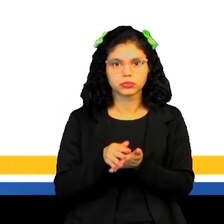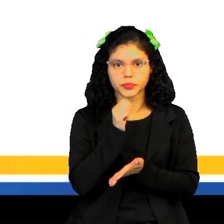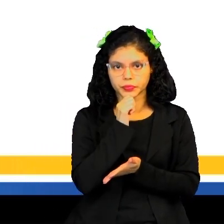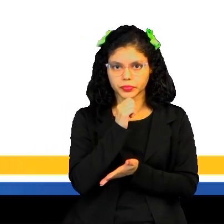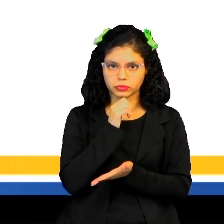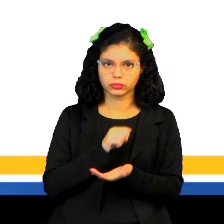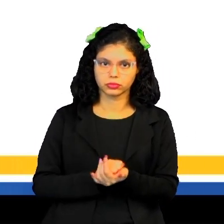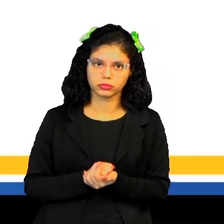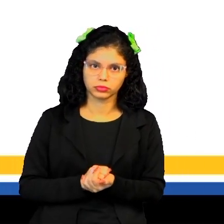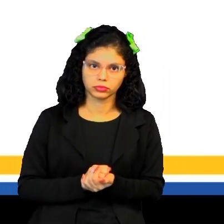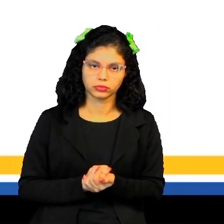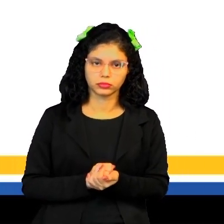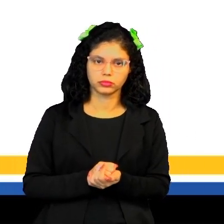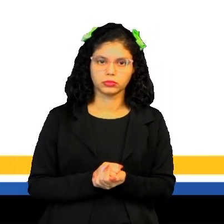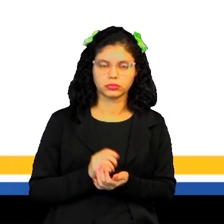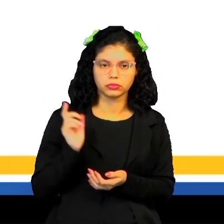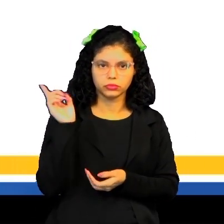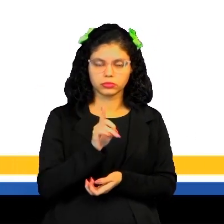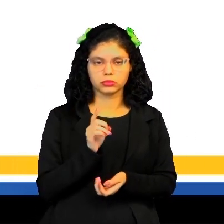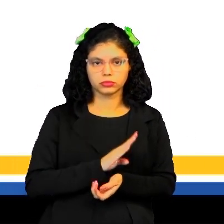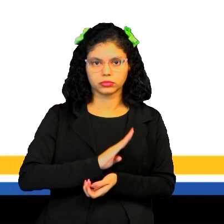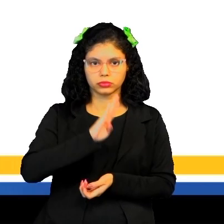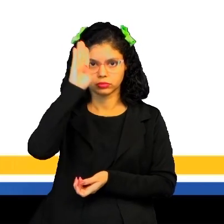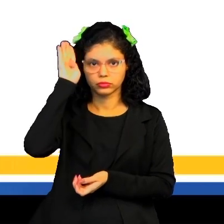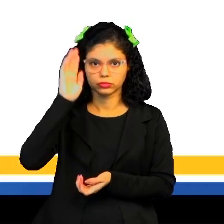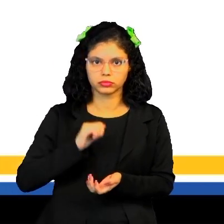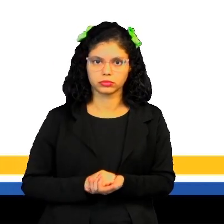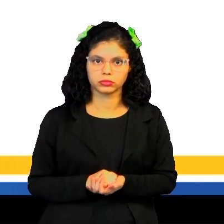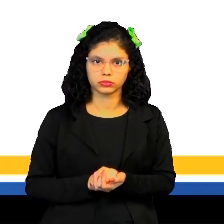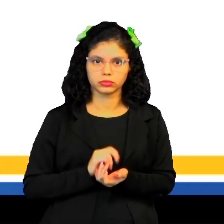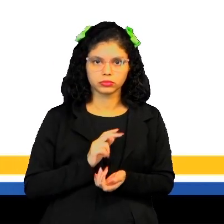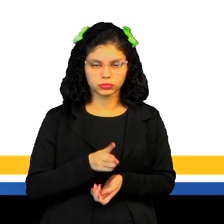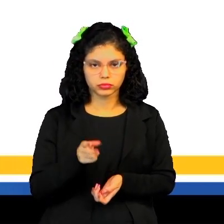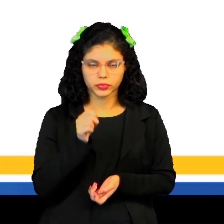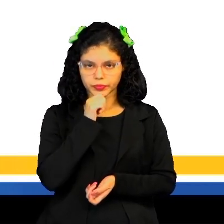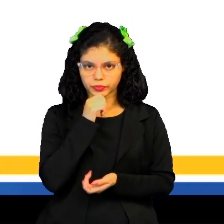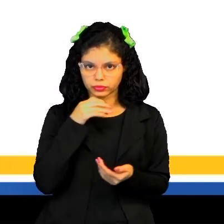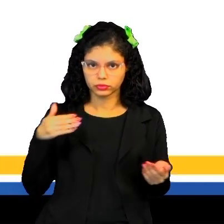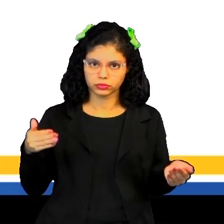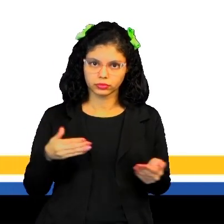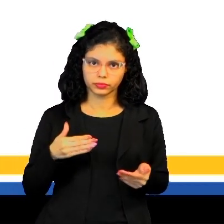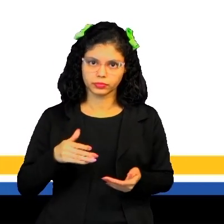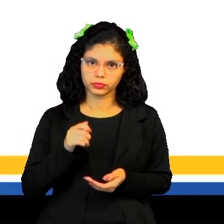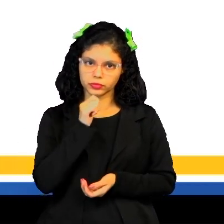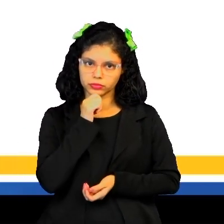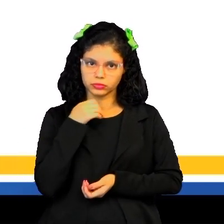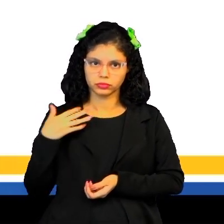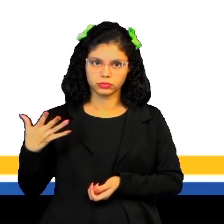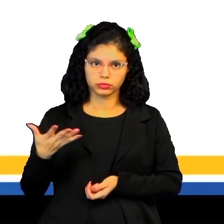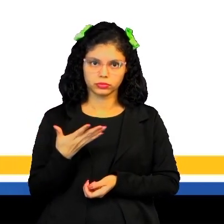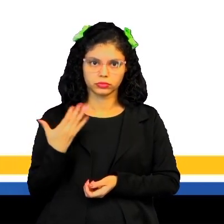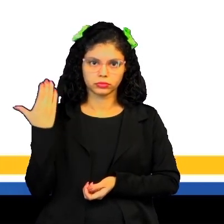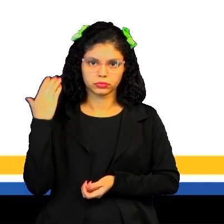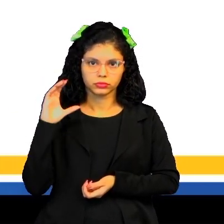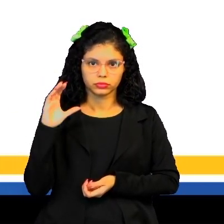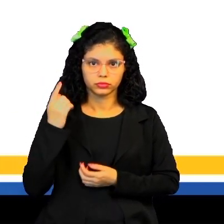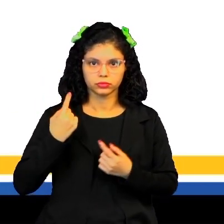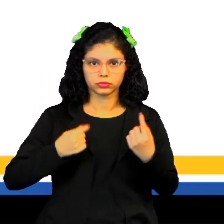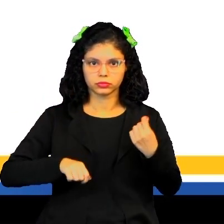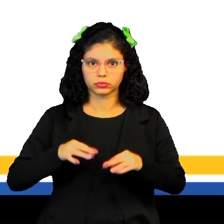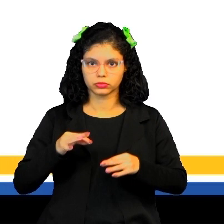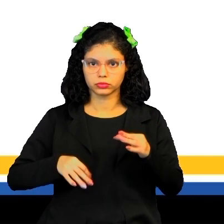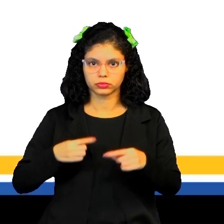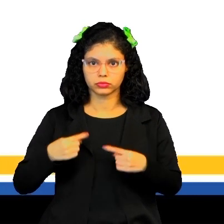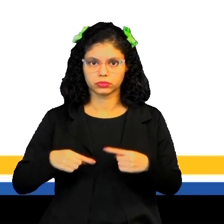copiada dos persas. Ou letra D, o direito romano, que continua ainda hoje a ser base da ciência